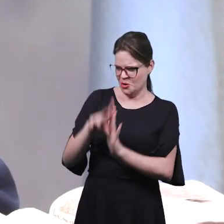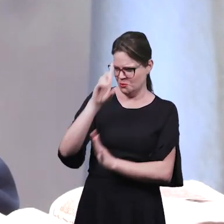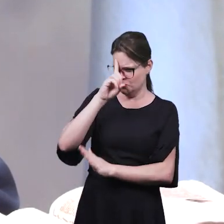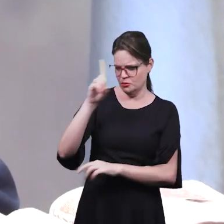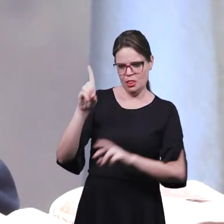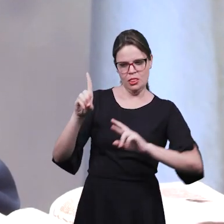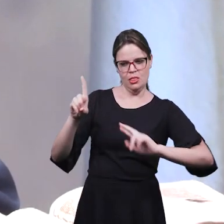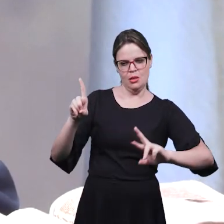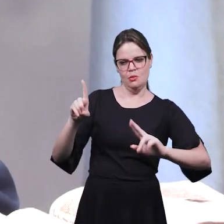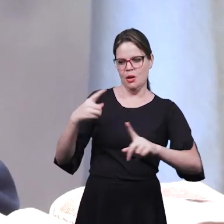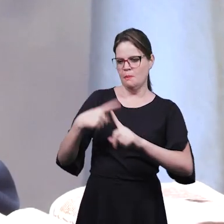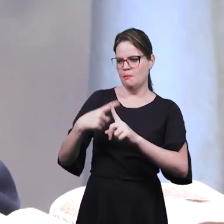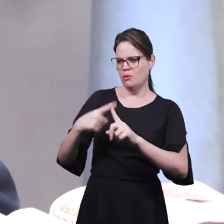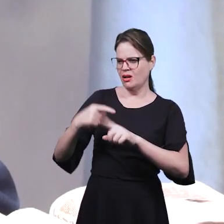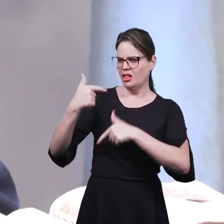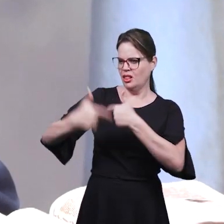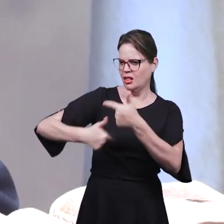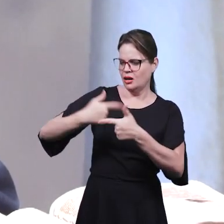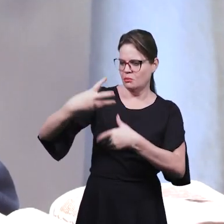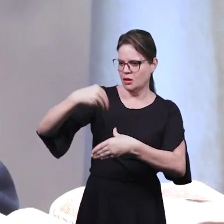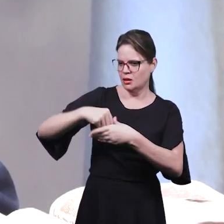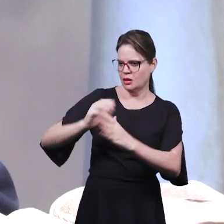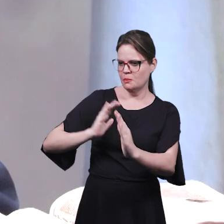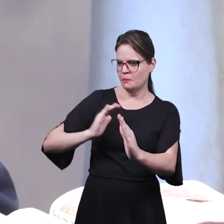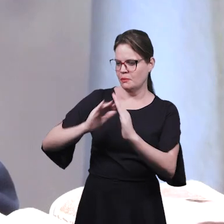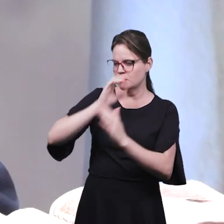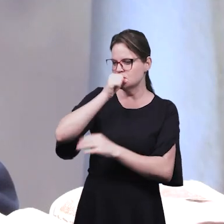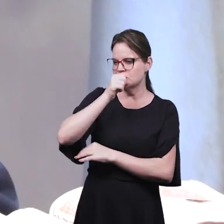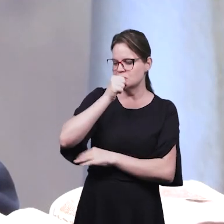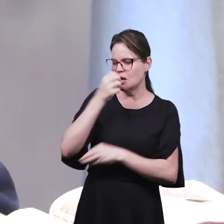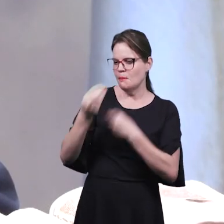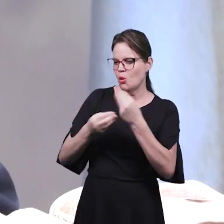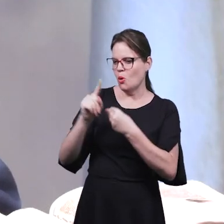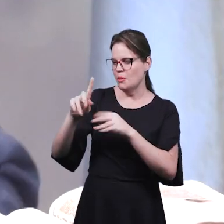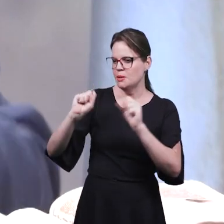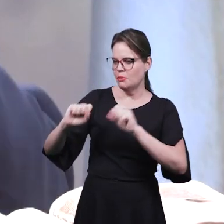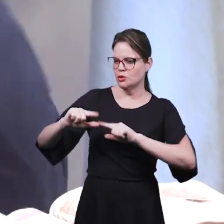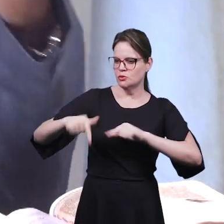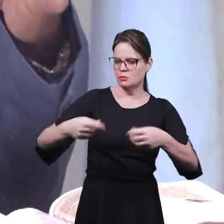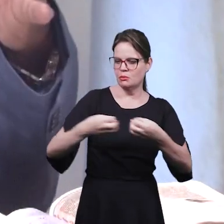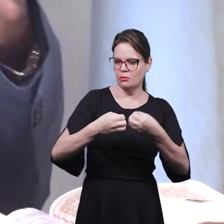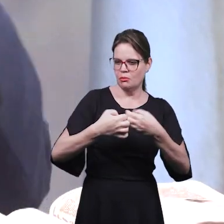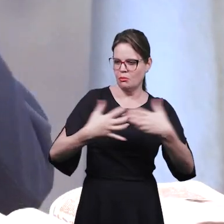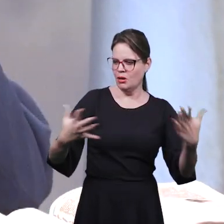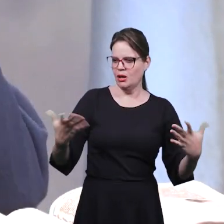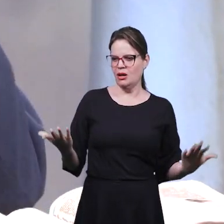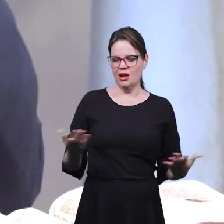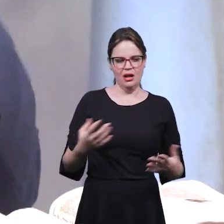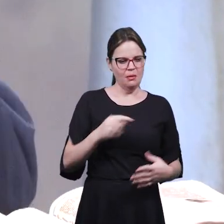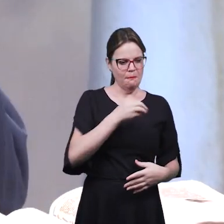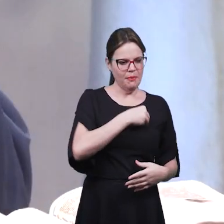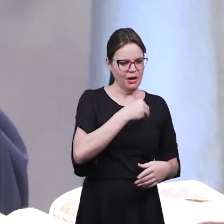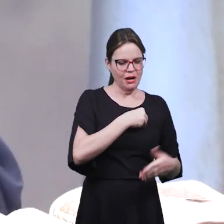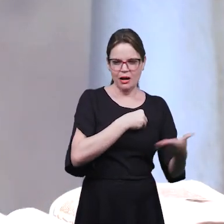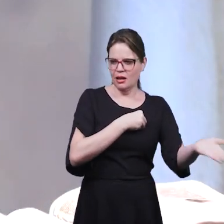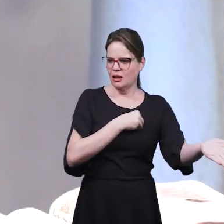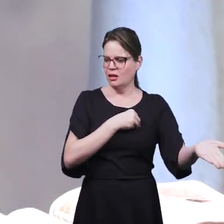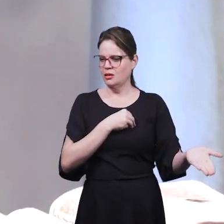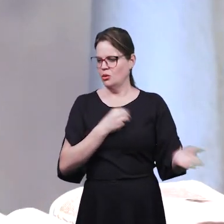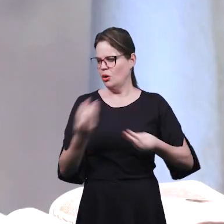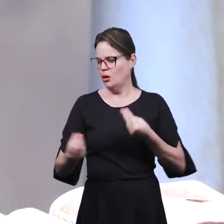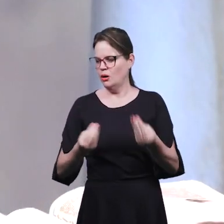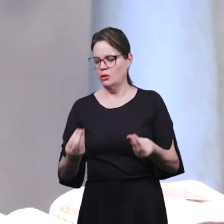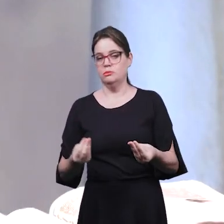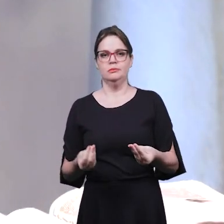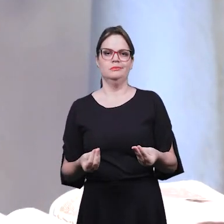sábado. Diziam os outros, como pode um homem pecador fazer tais sinais? E havia uma dissensão entre eles, porque Jesus fez no sábado. Então, é